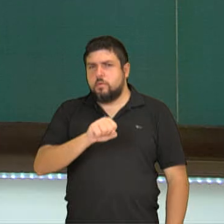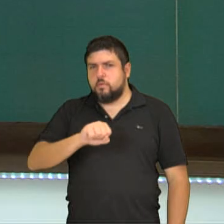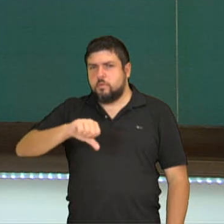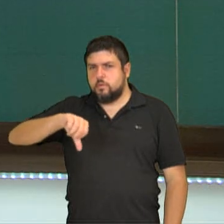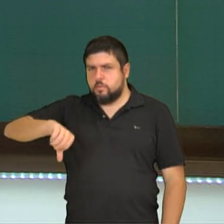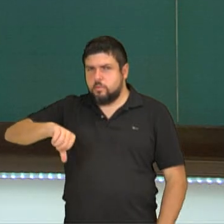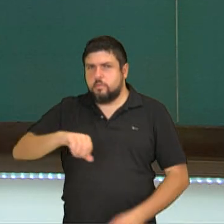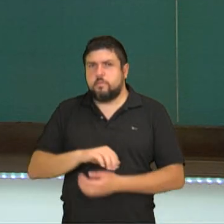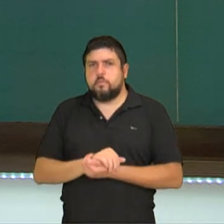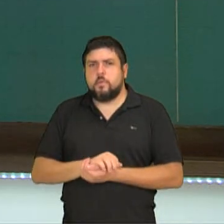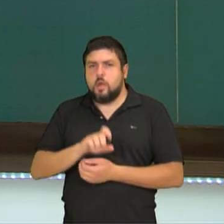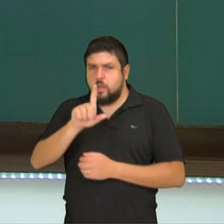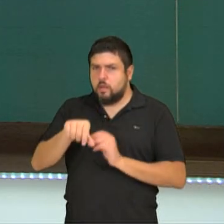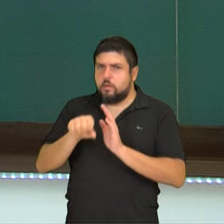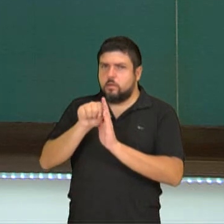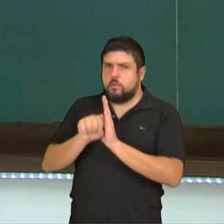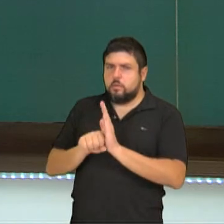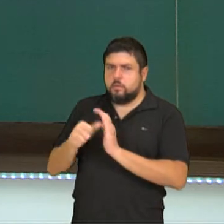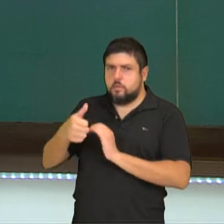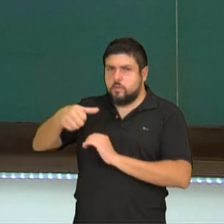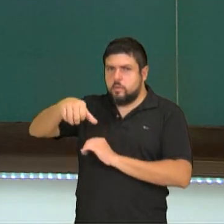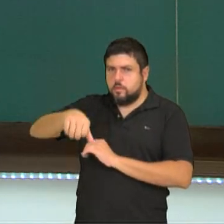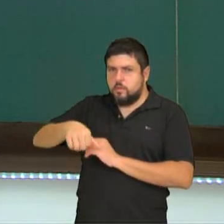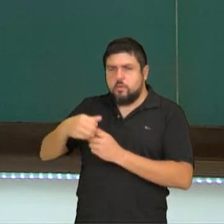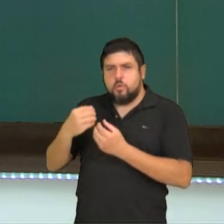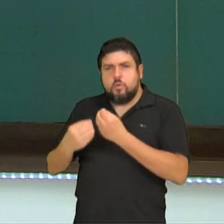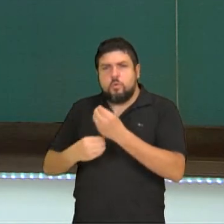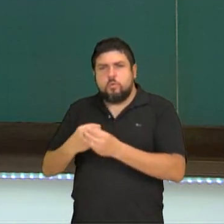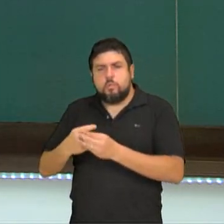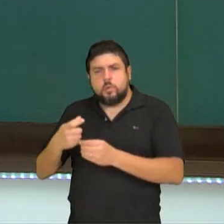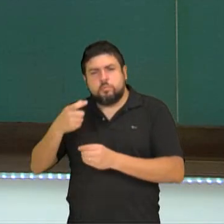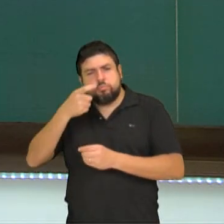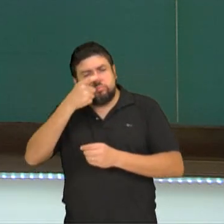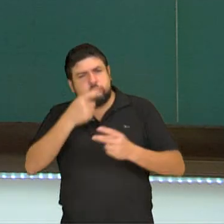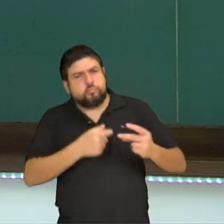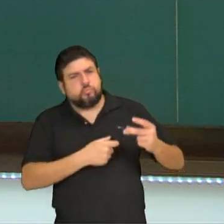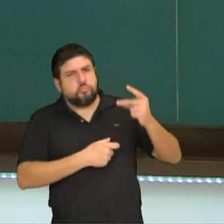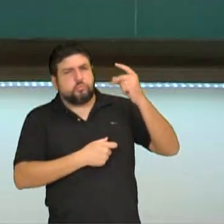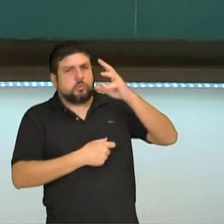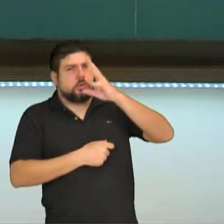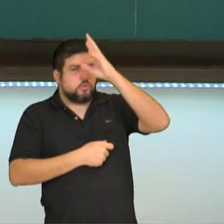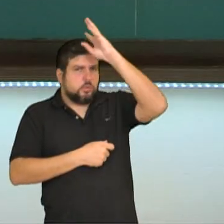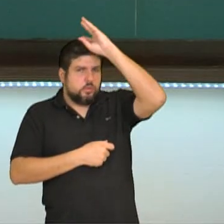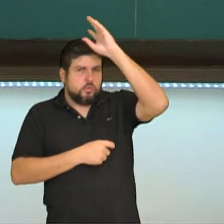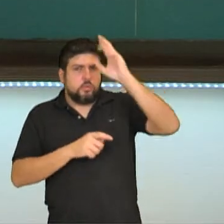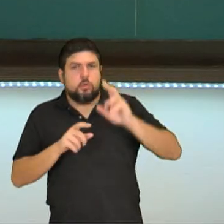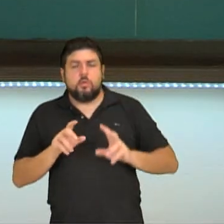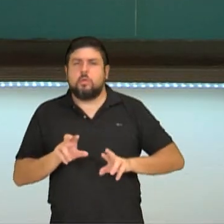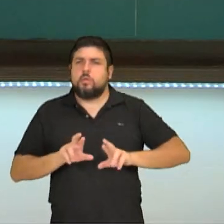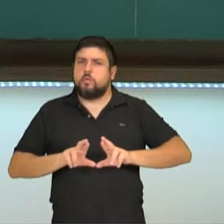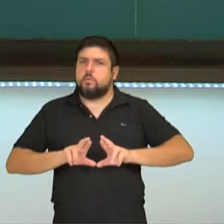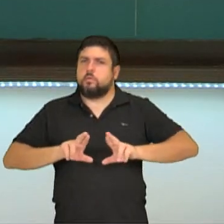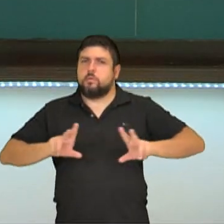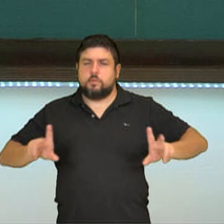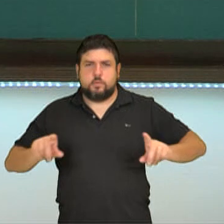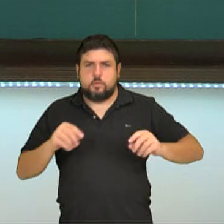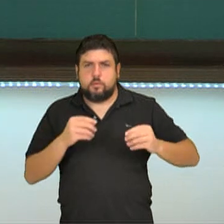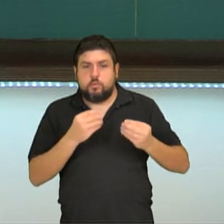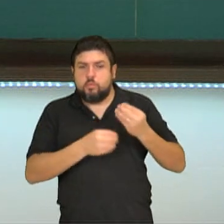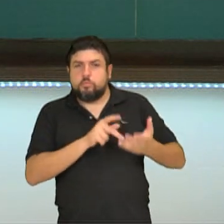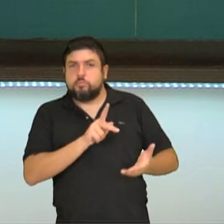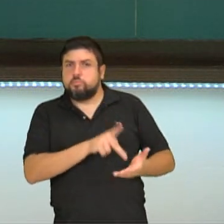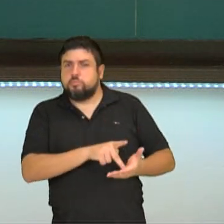obra do século XIX, é uma visão do século XIX sobre Roma, né, e não exatamente como poderia ter sido,